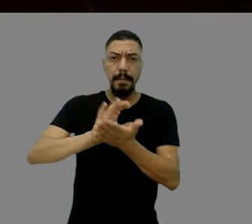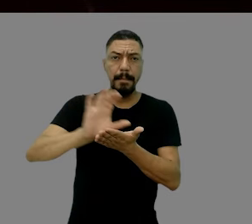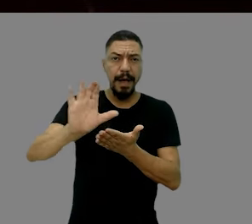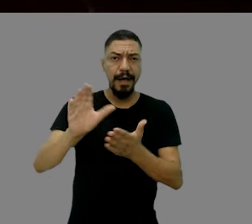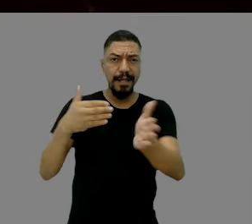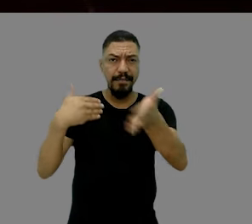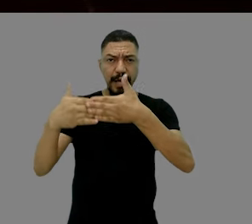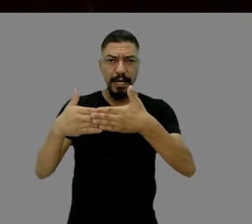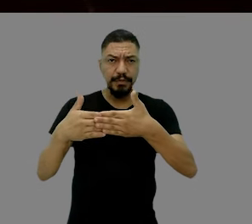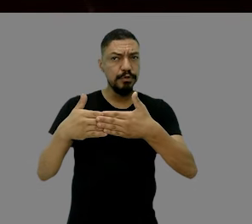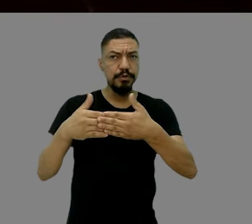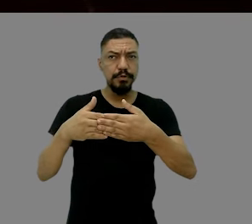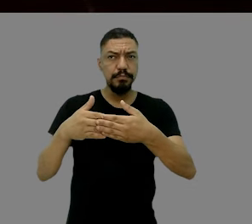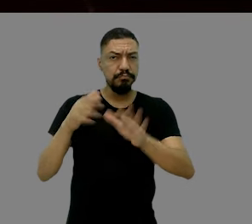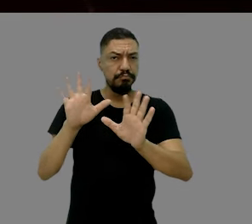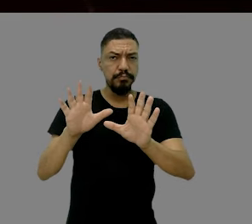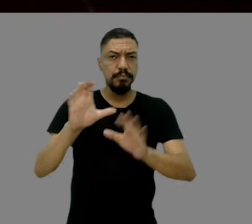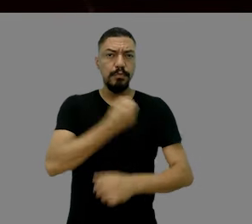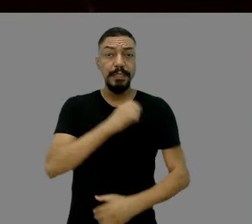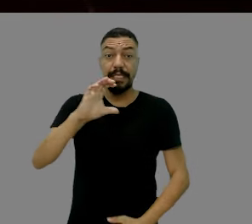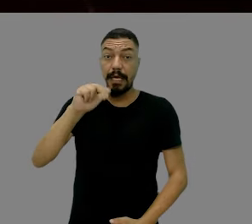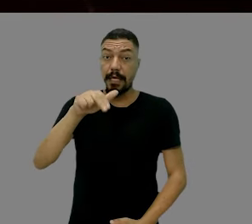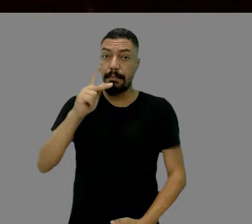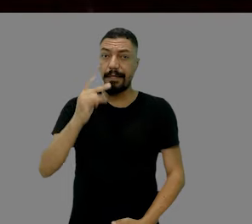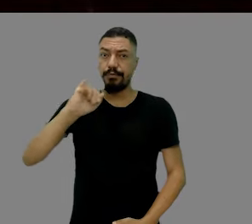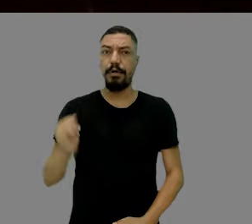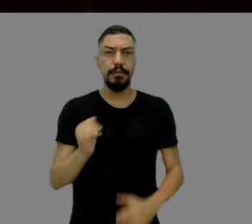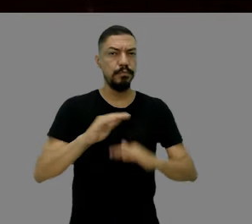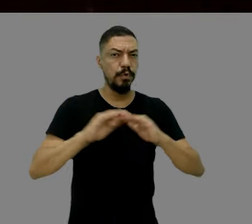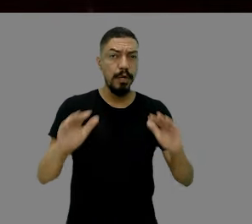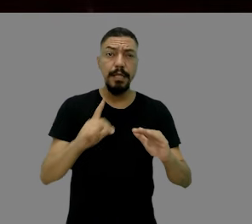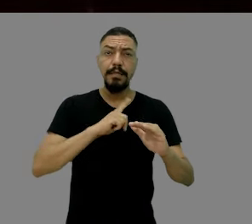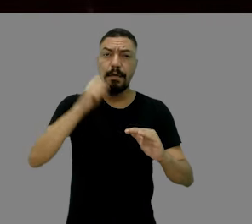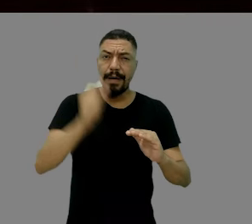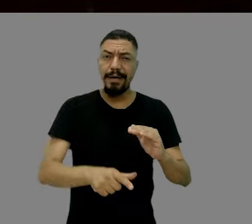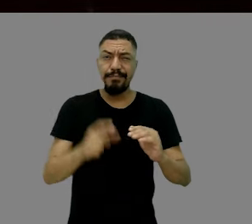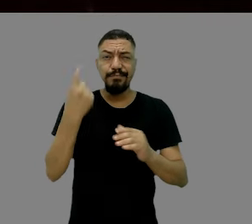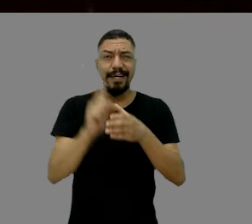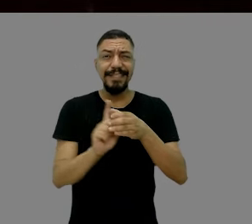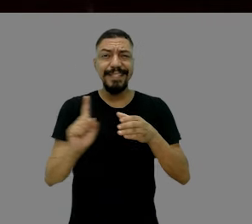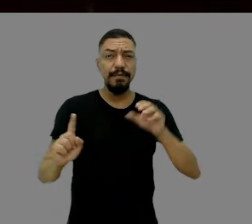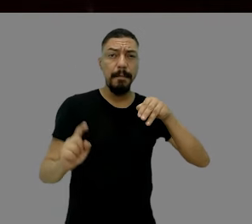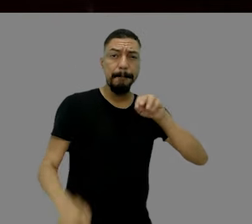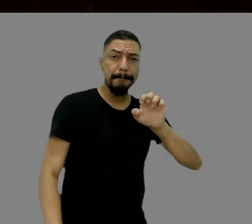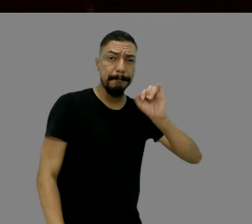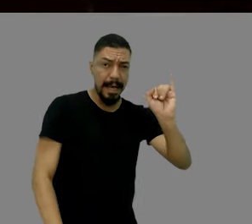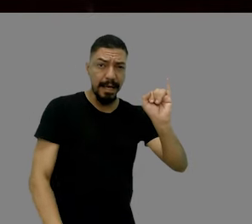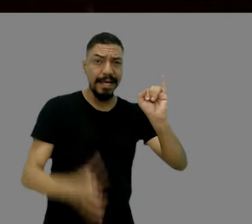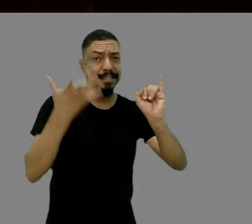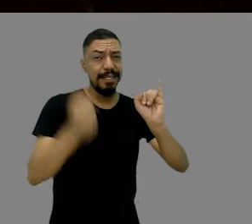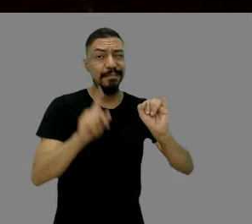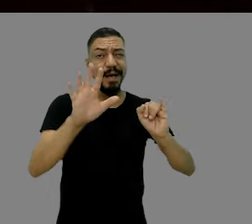feche CNPJ para CNPJ. Existe até uma exceção para os MEIs, mas mesmo assim não é